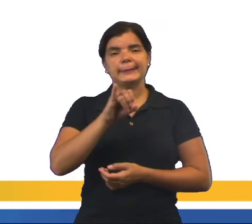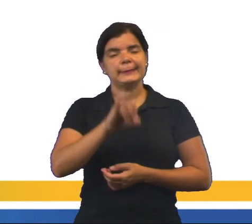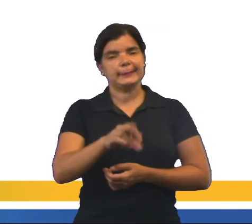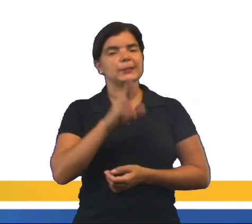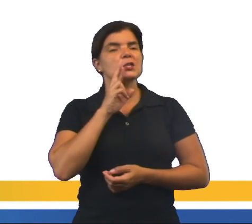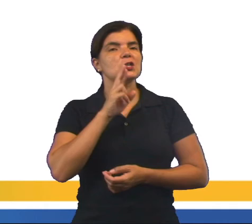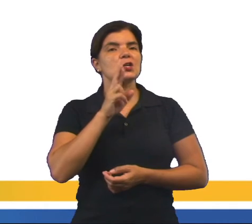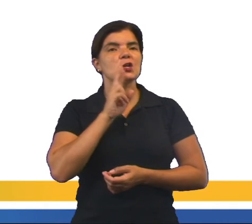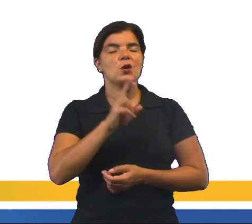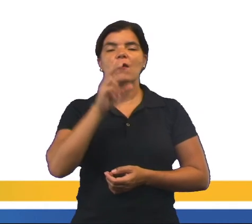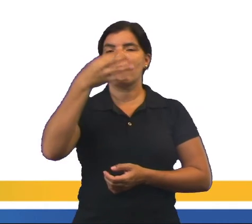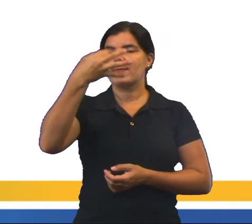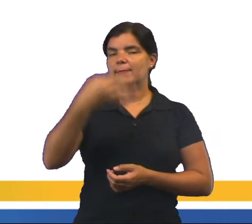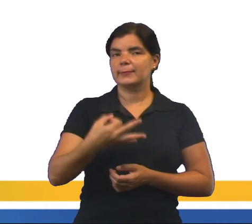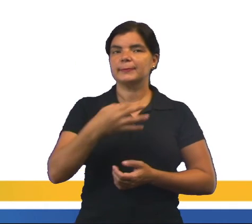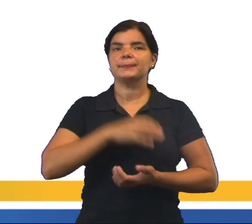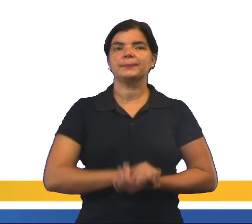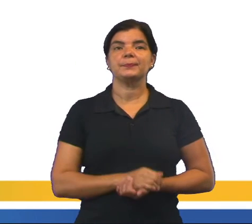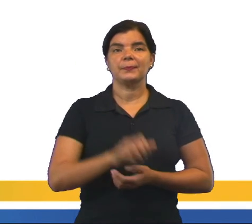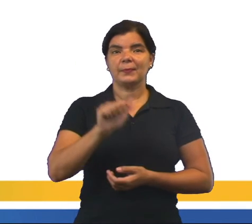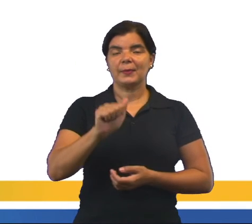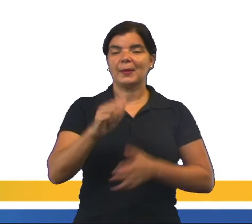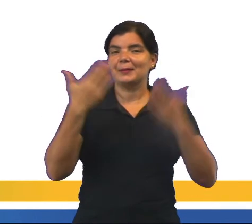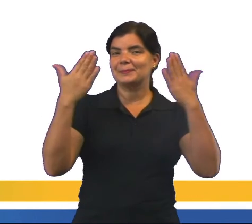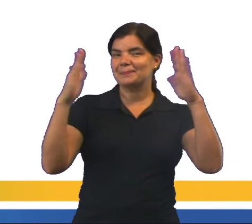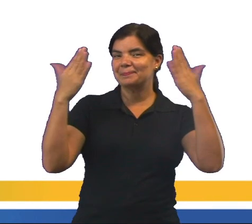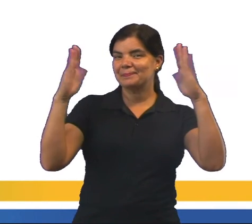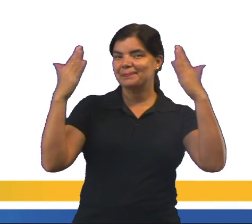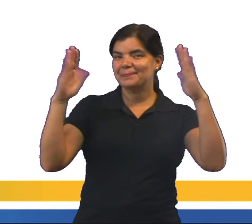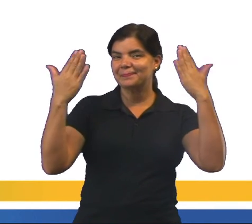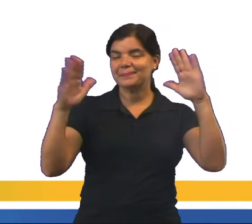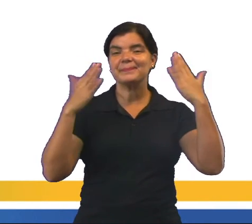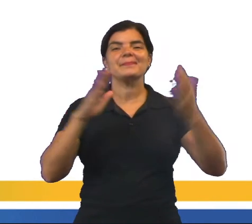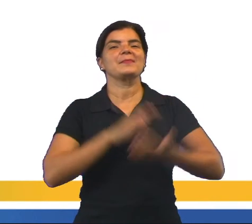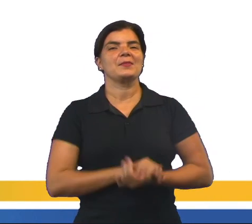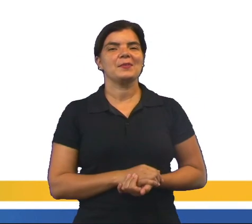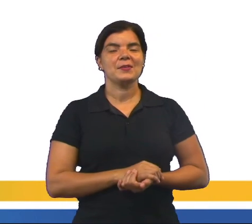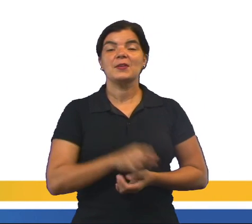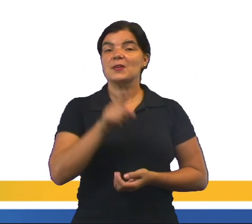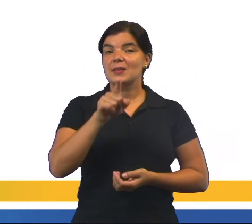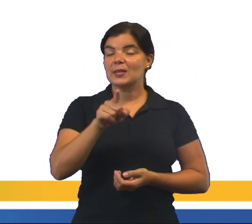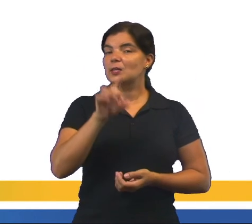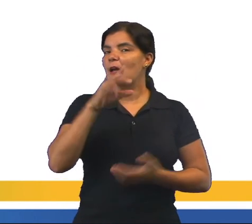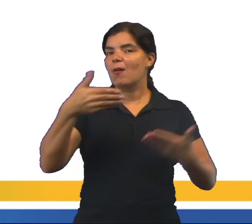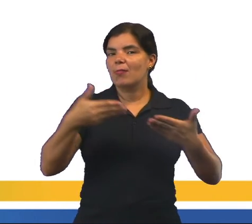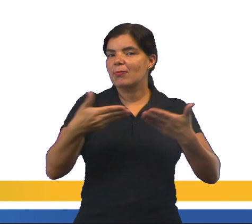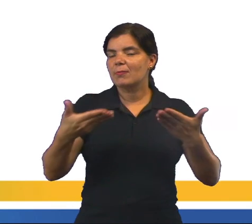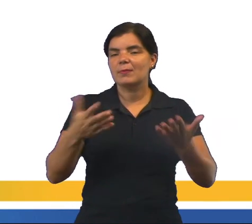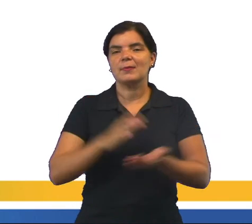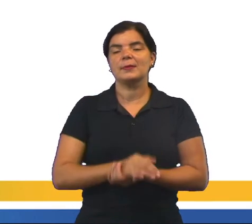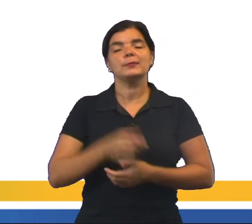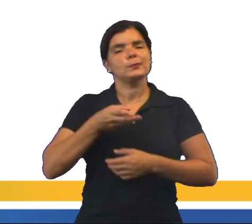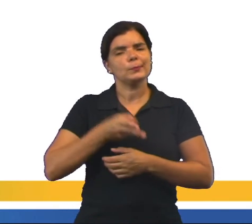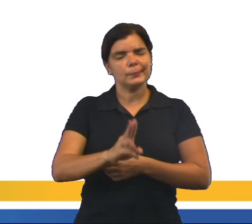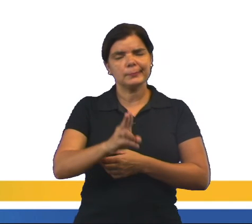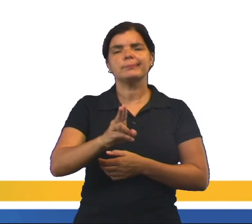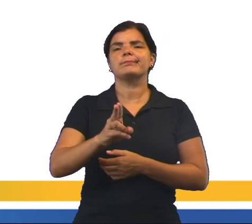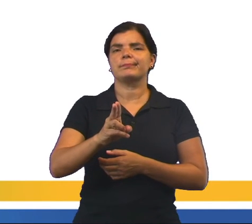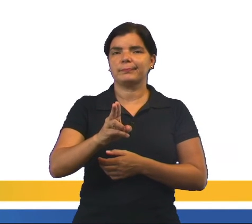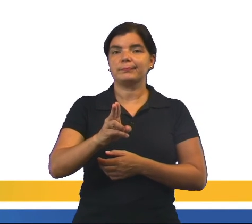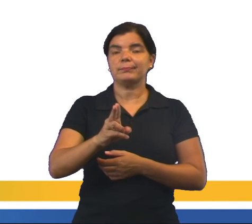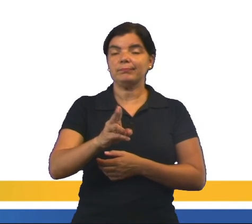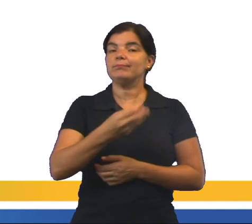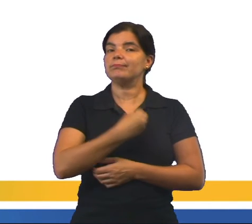você disse que a resposta correta é a letra A, tá certo. Isso até hoje se perpetua